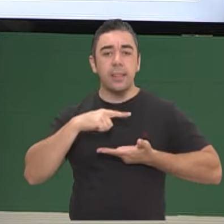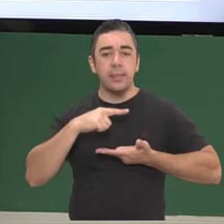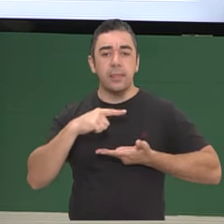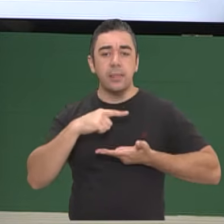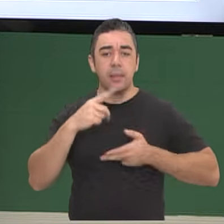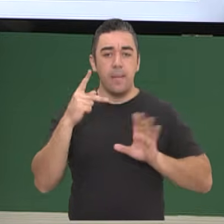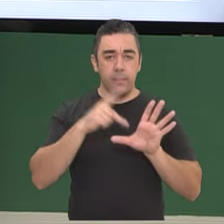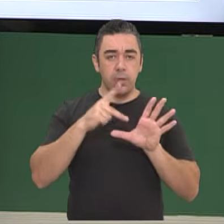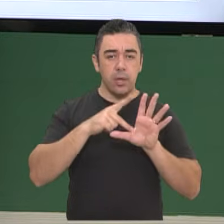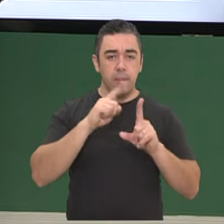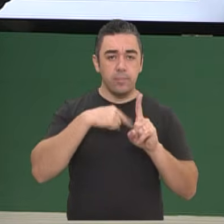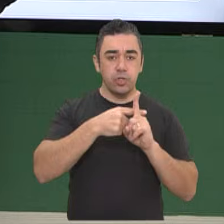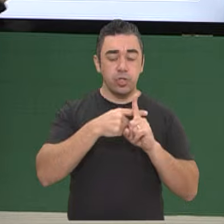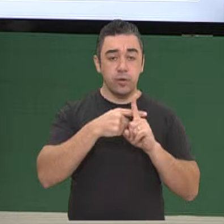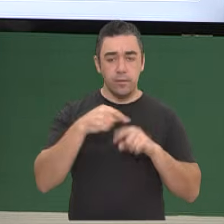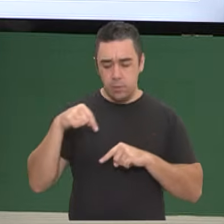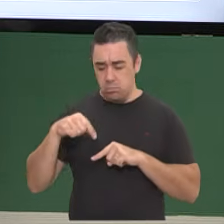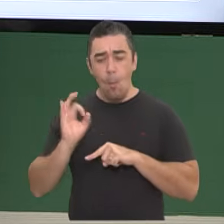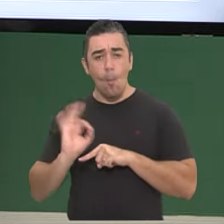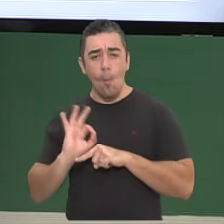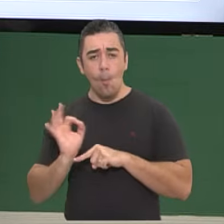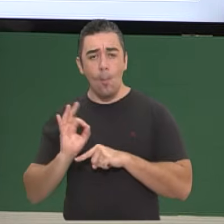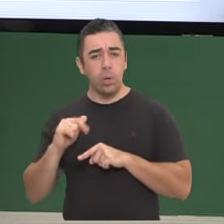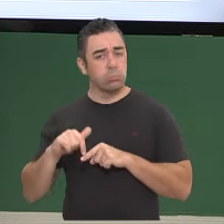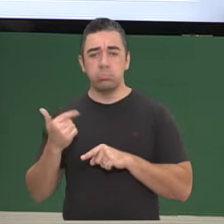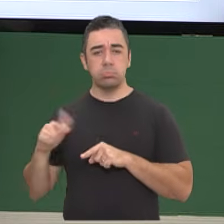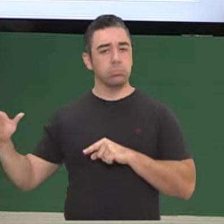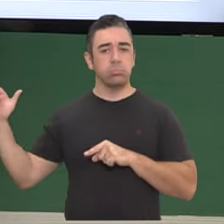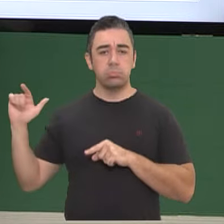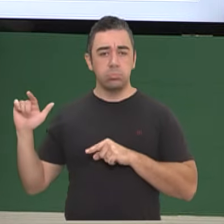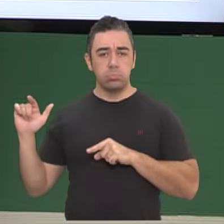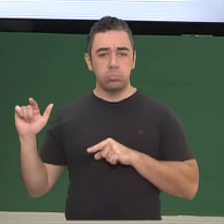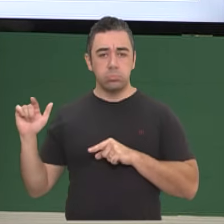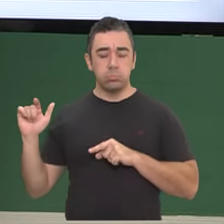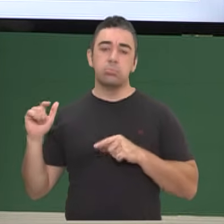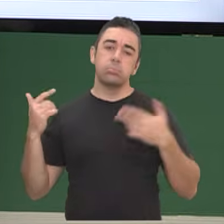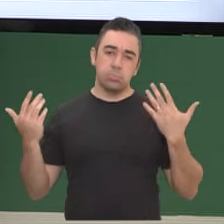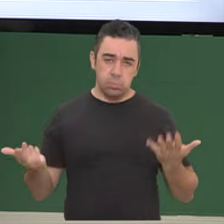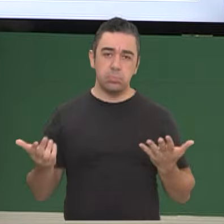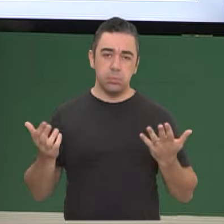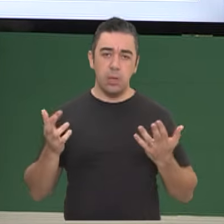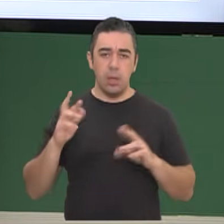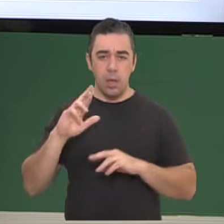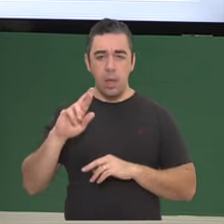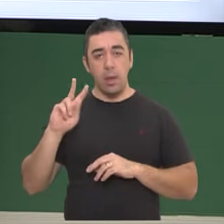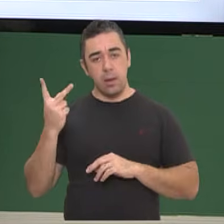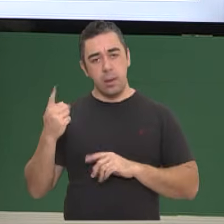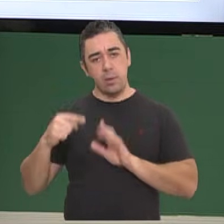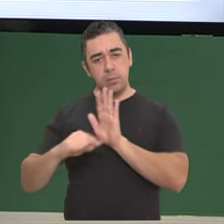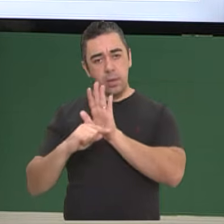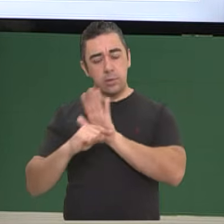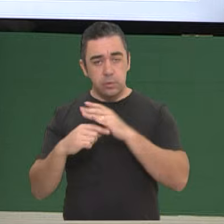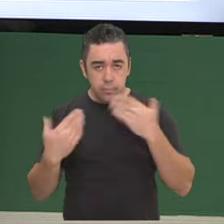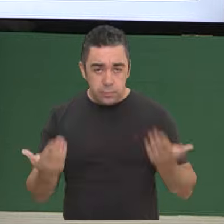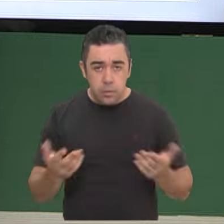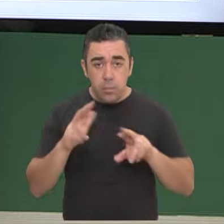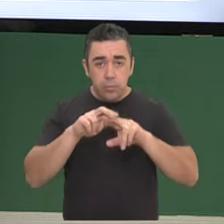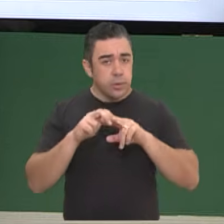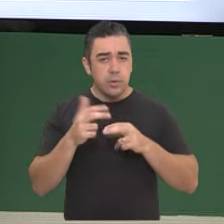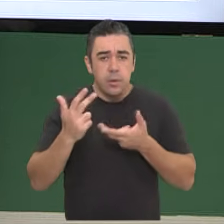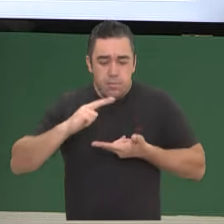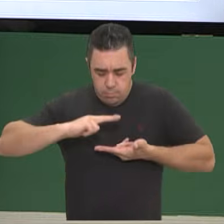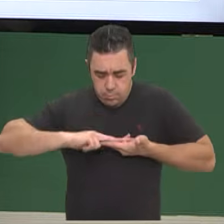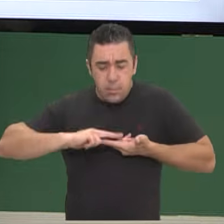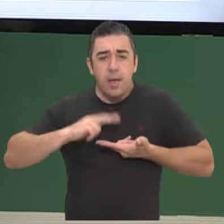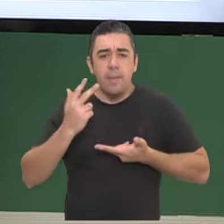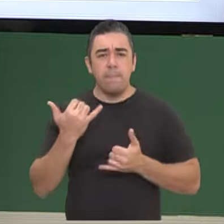RH positiva. Se não reage, a pessoa não tem essa proteína no sangue, então ela é RH negativa, ok? Muito parecido com o